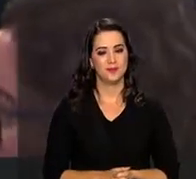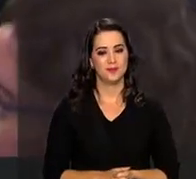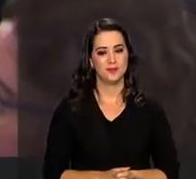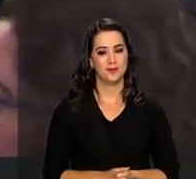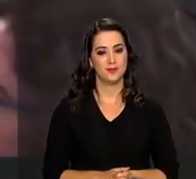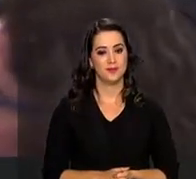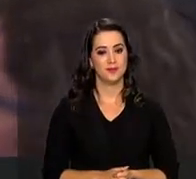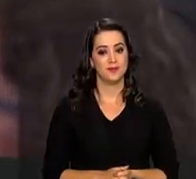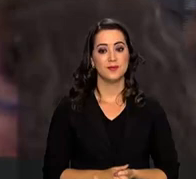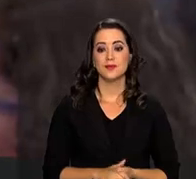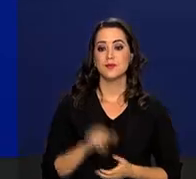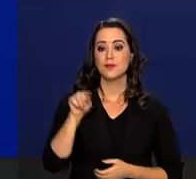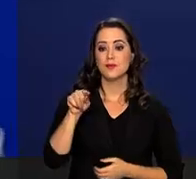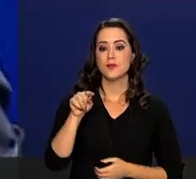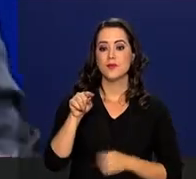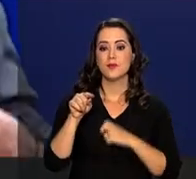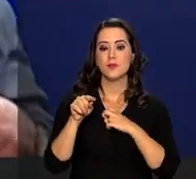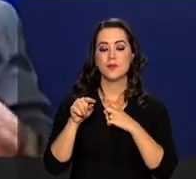Mas eu quero dizer